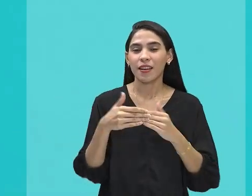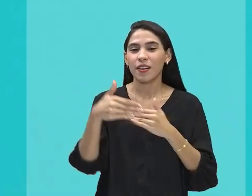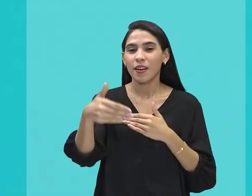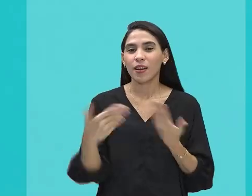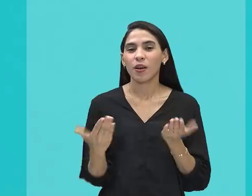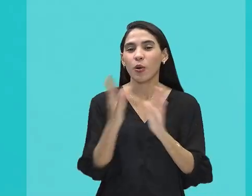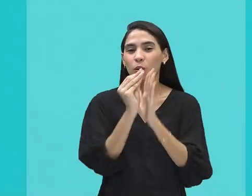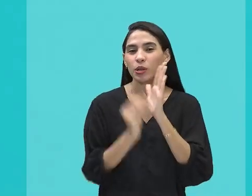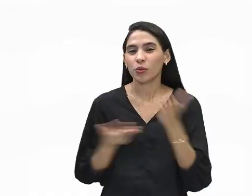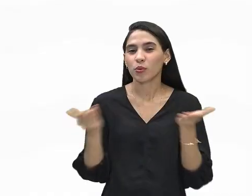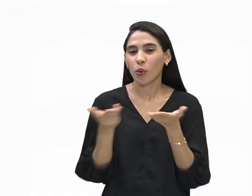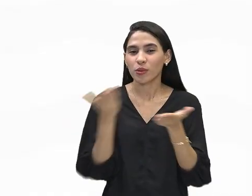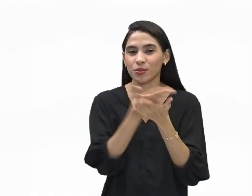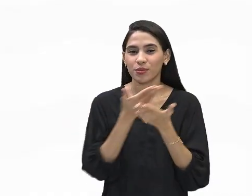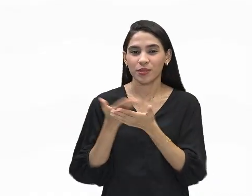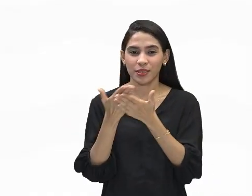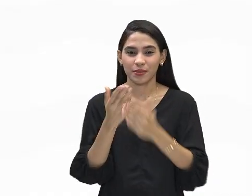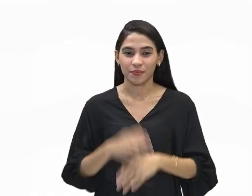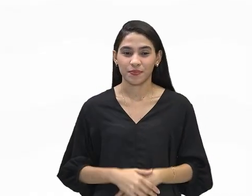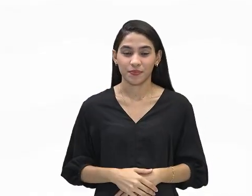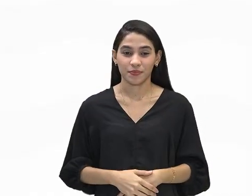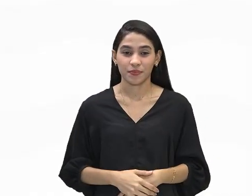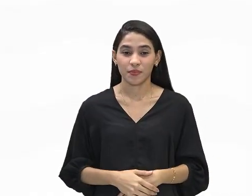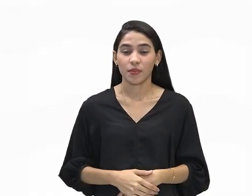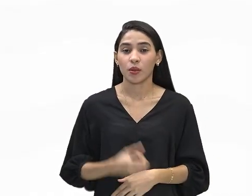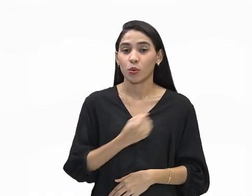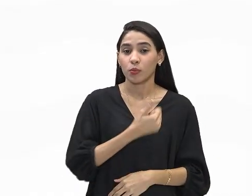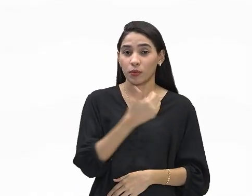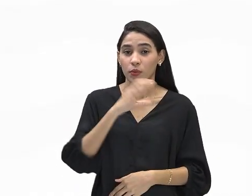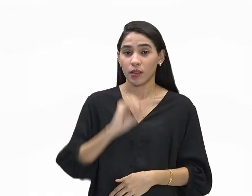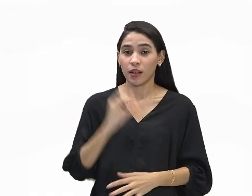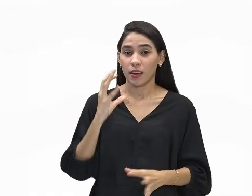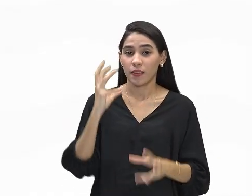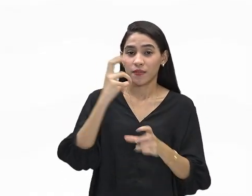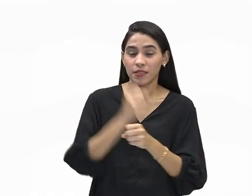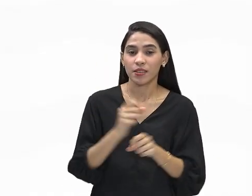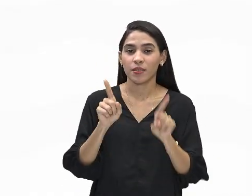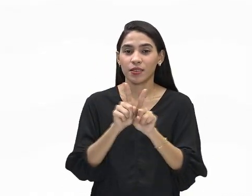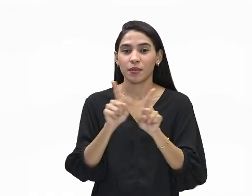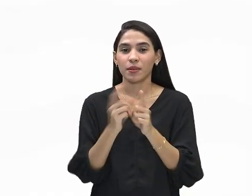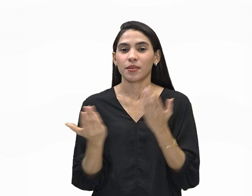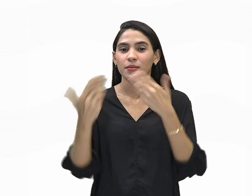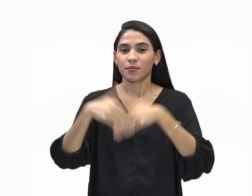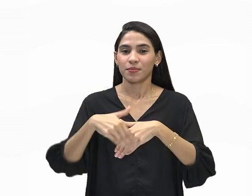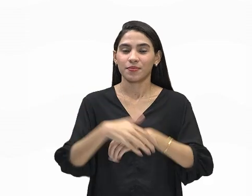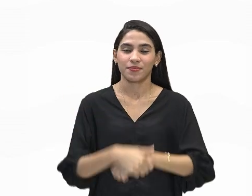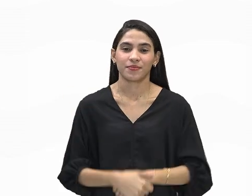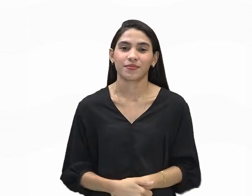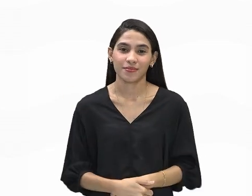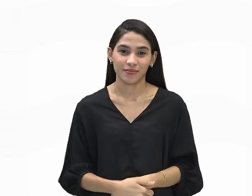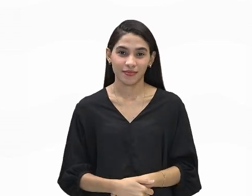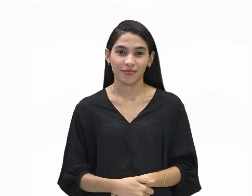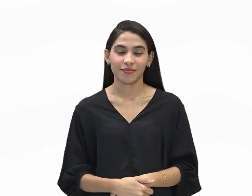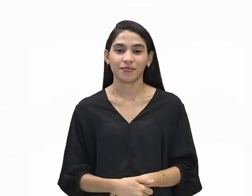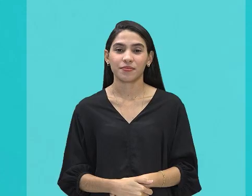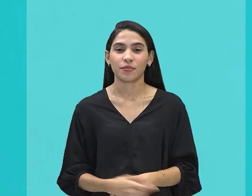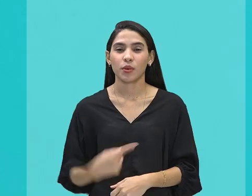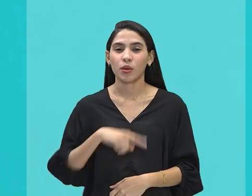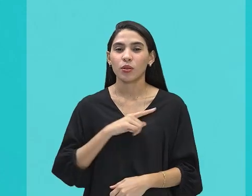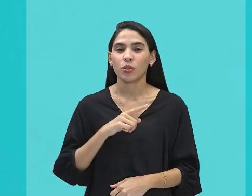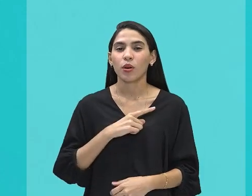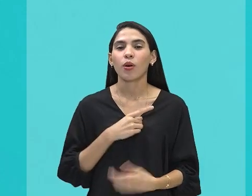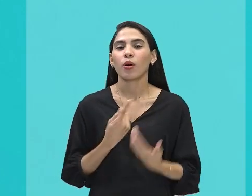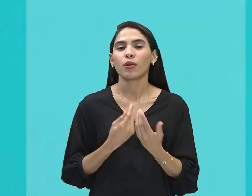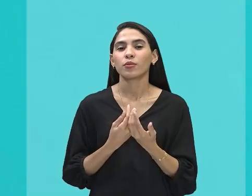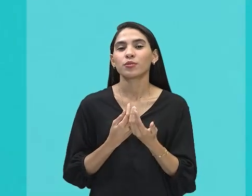de conteúdo para esta aula. Vamos lá? Na aula de número 10, nós temos aí a revisão, seguida da avaliação, onde nós iremos colocar em